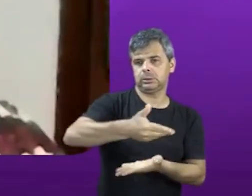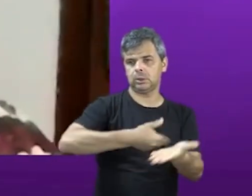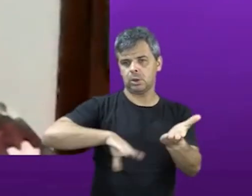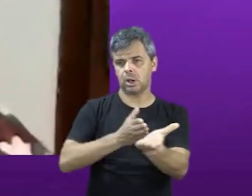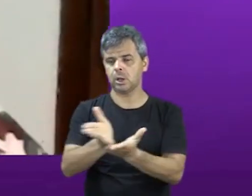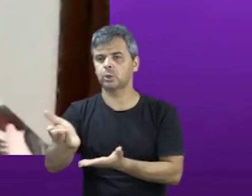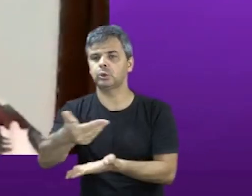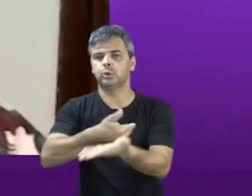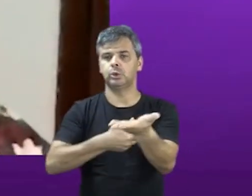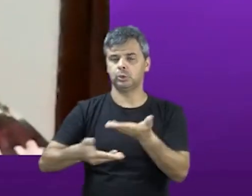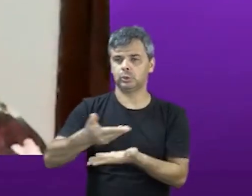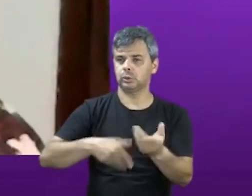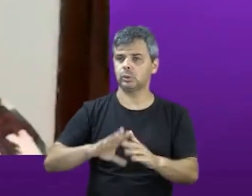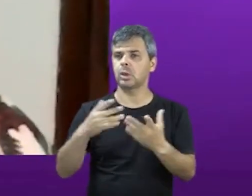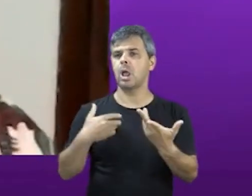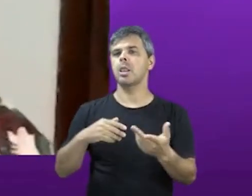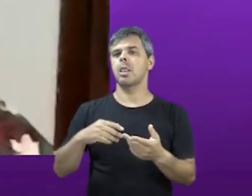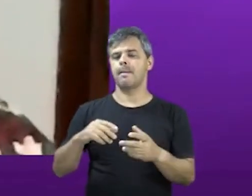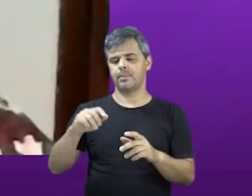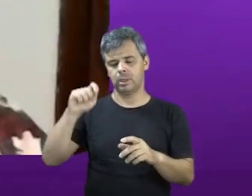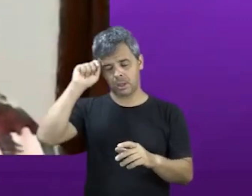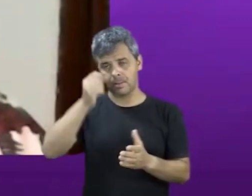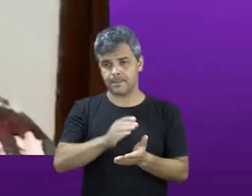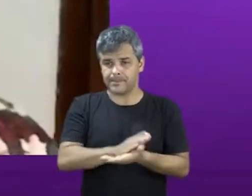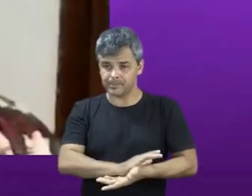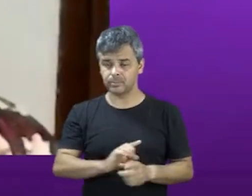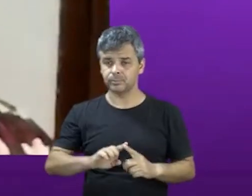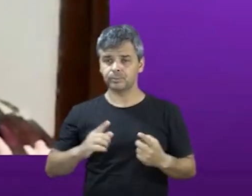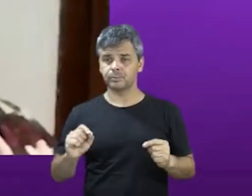interseccionalizar o debate. Então, nas pautas raciais, a gente também consegue